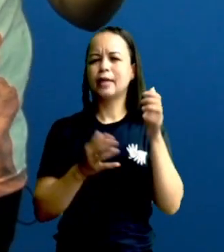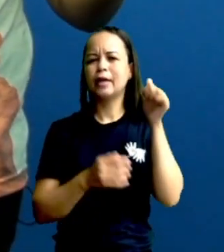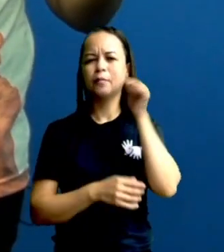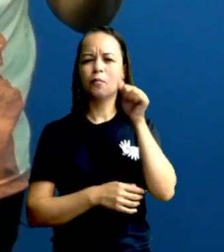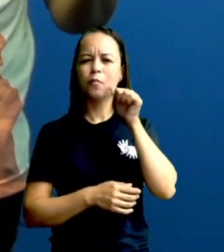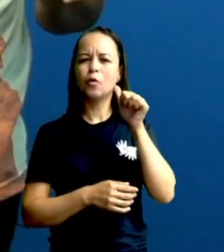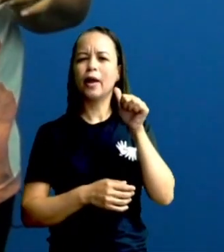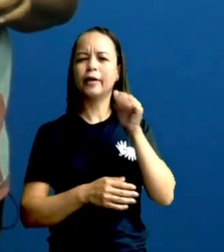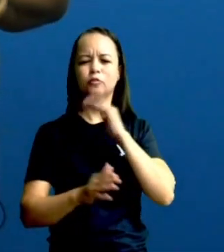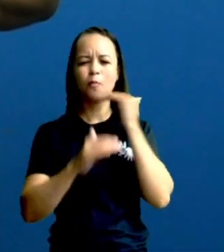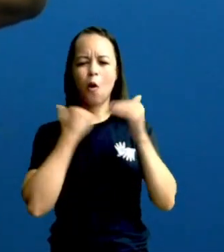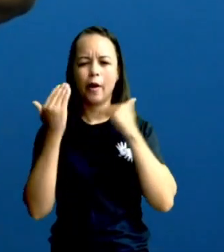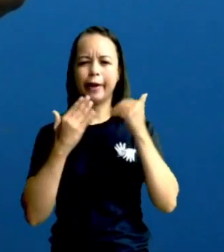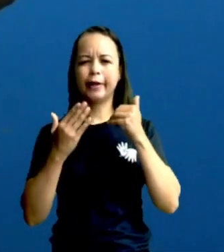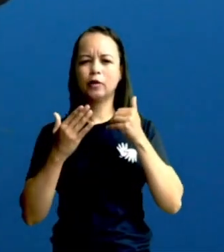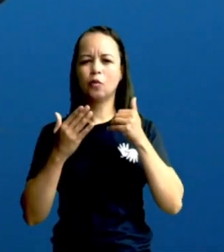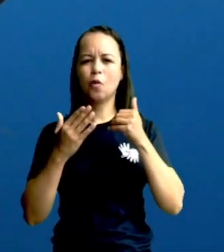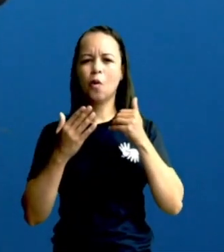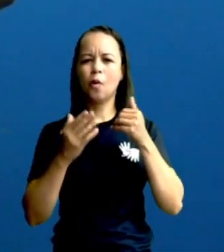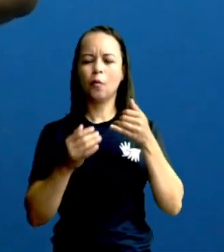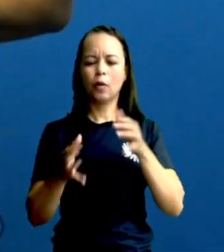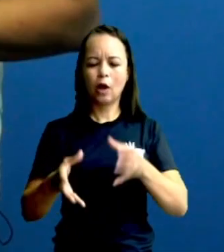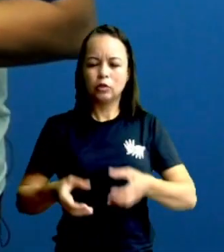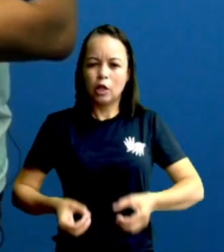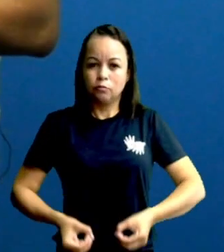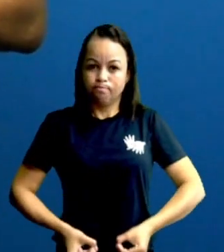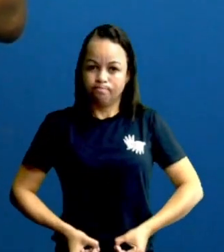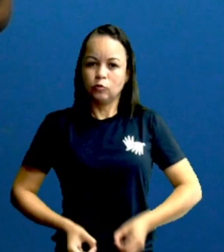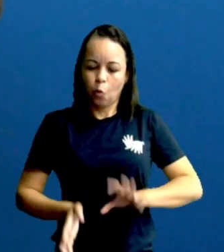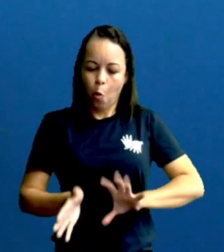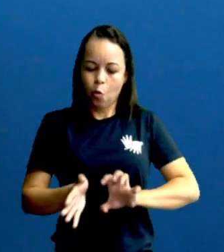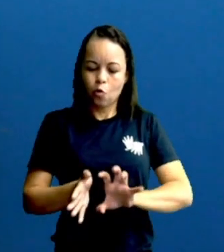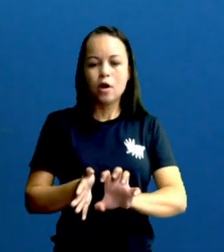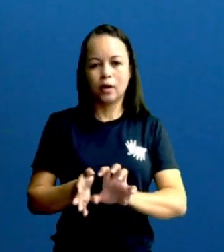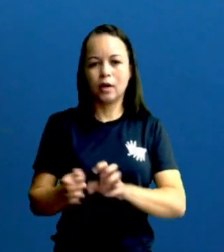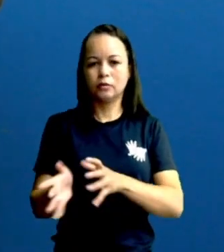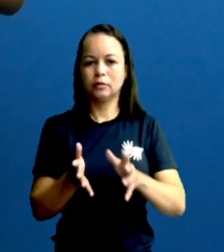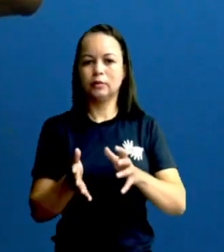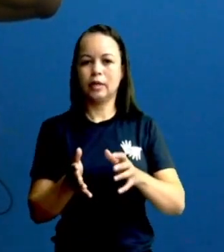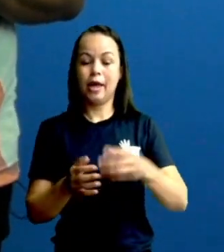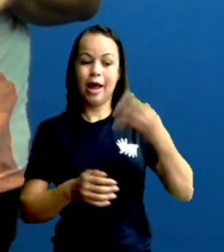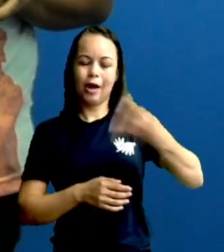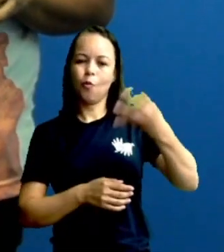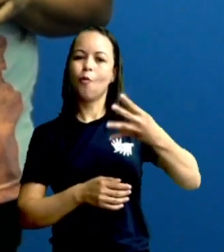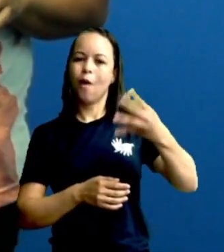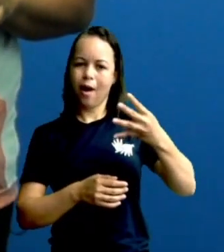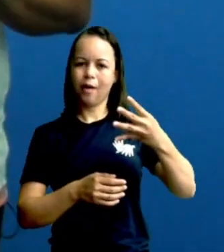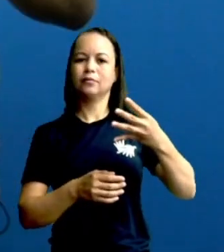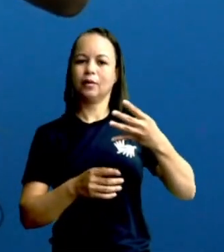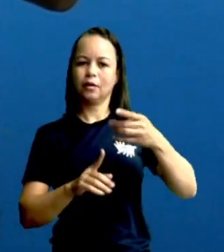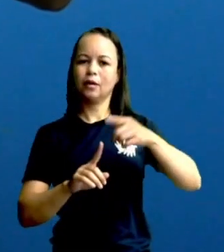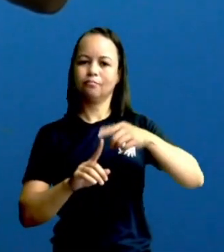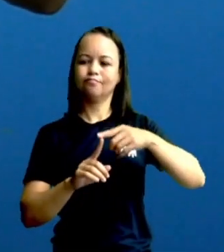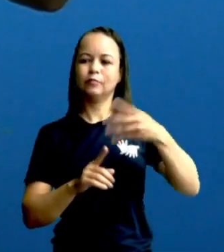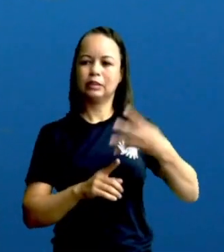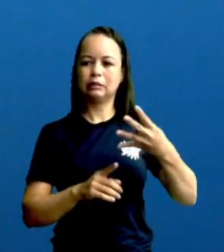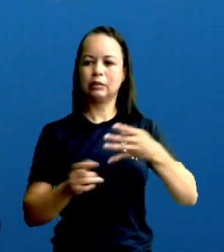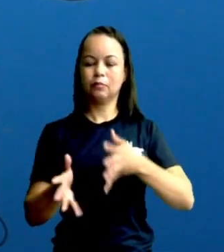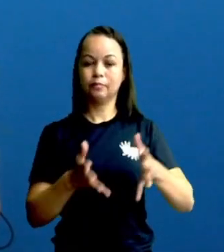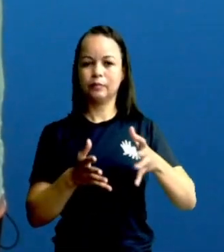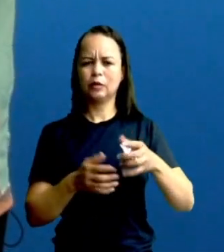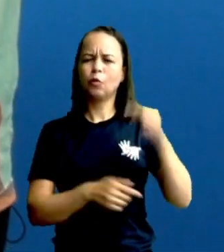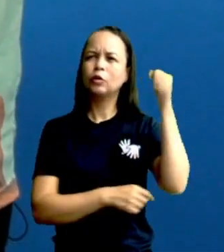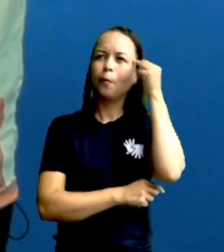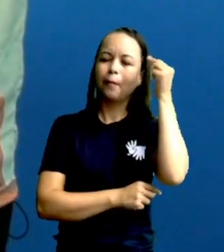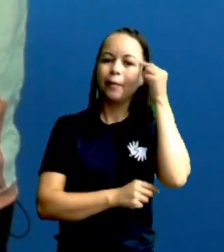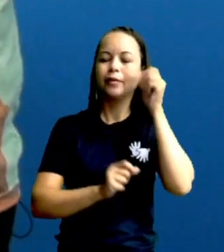do câncer, ela é a quarta causa, ou seja, o câncer de colo de útero é a quarta causa. Então, quando eu